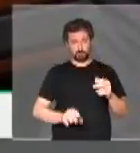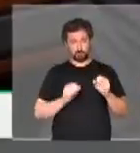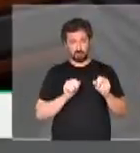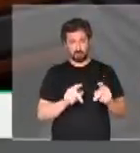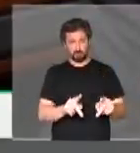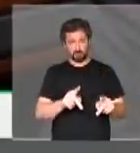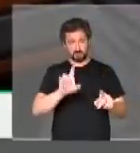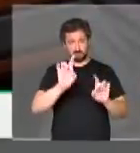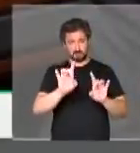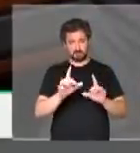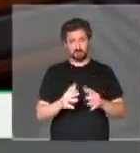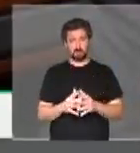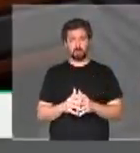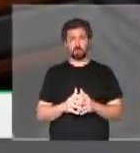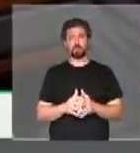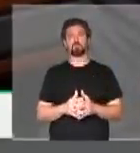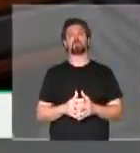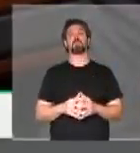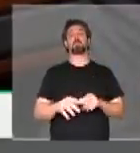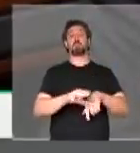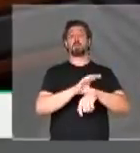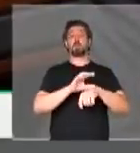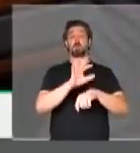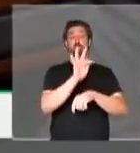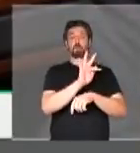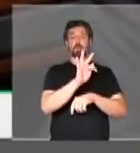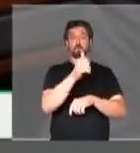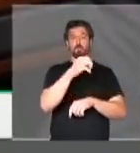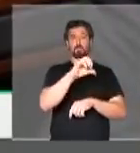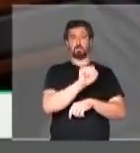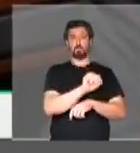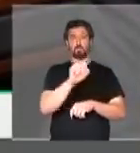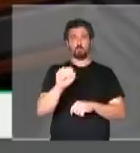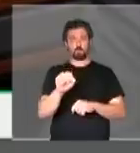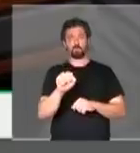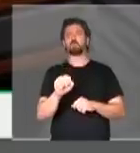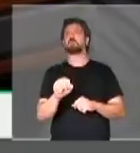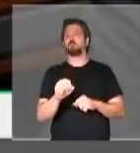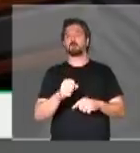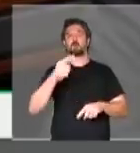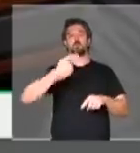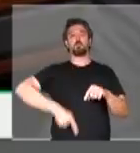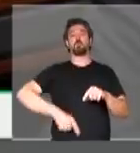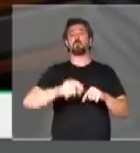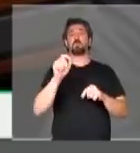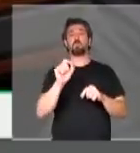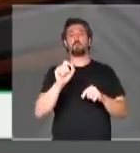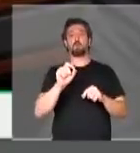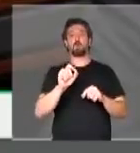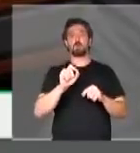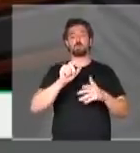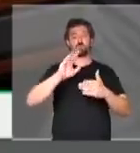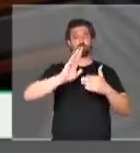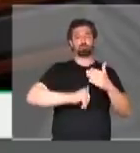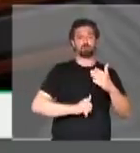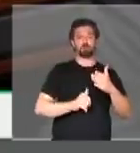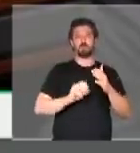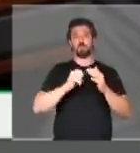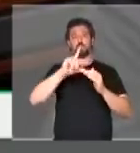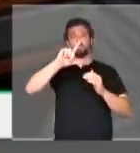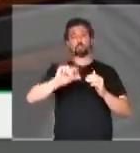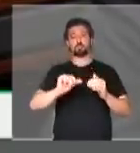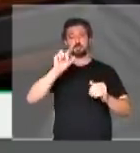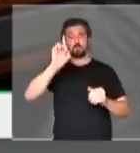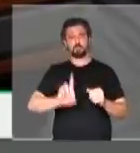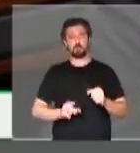da aposentadoria especial. A Constituição Federal de 1988 veda implicitamente a supressão ou a